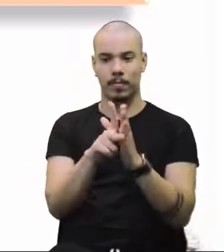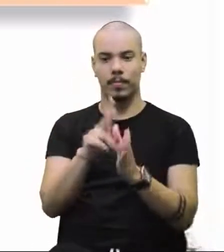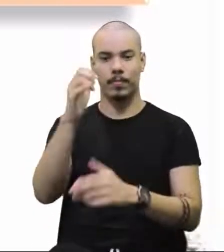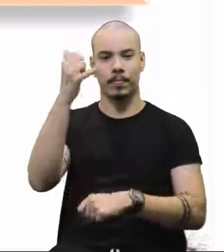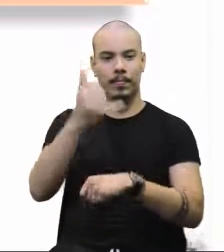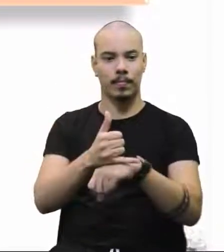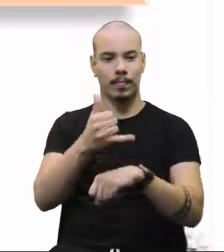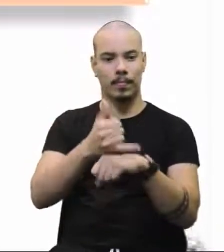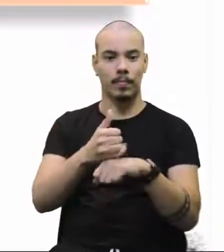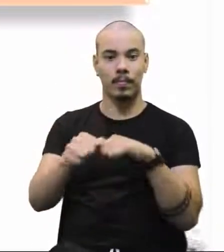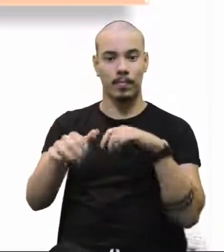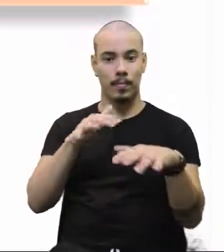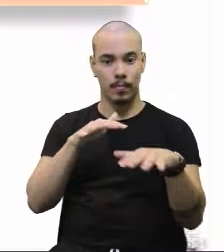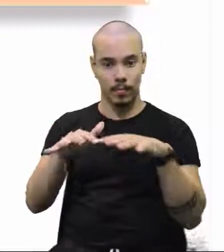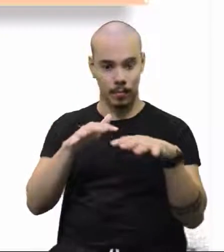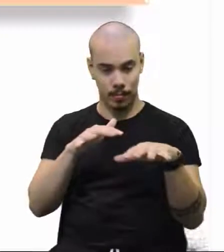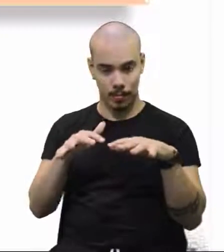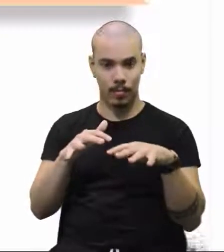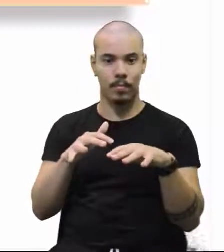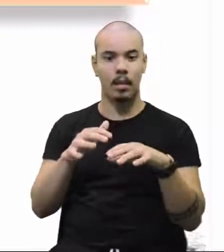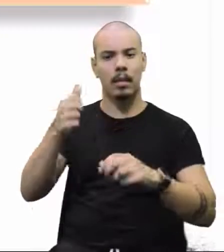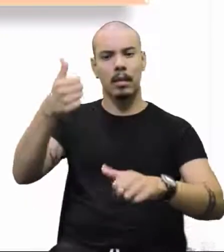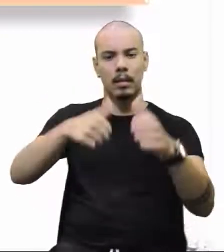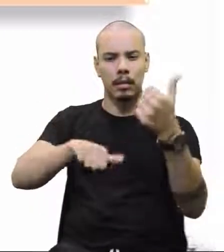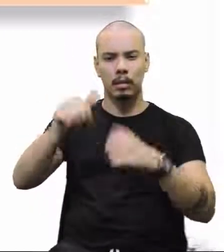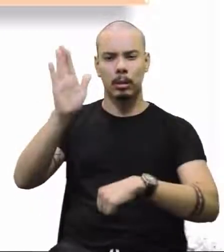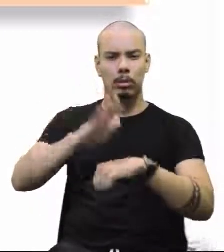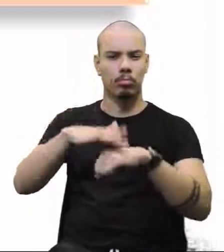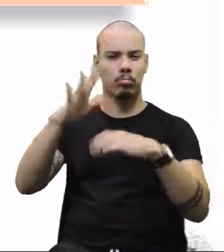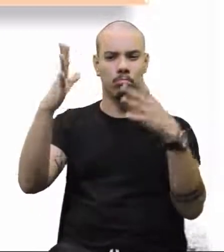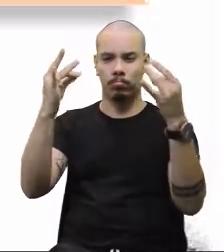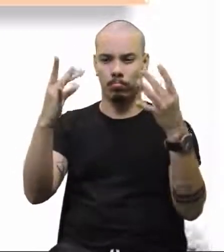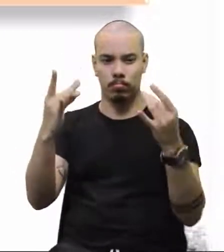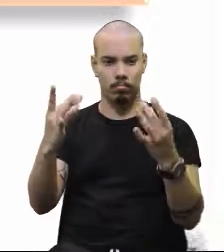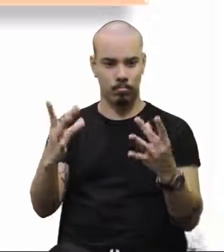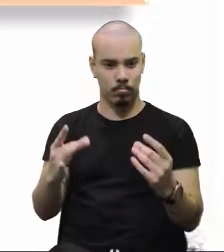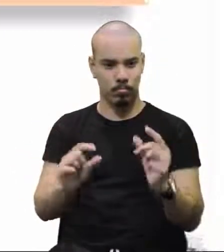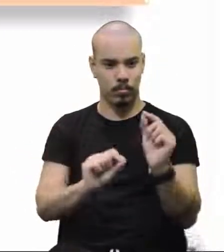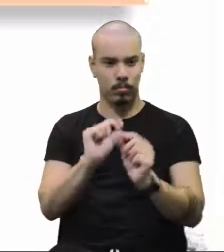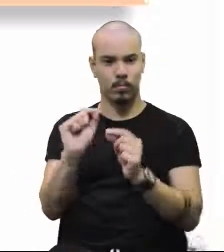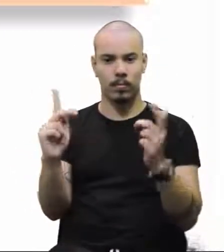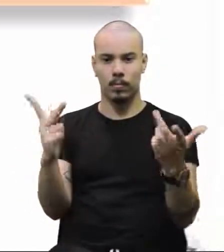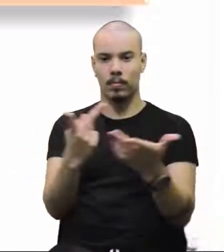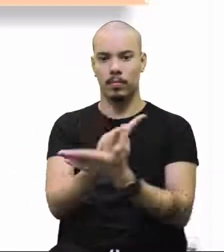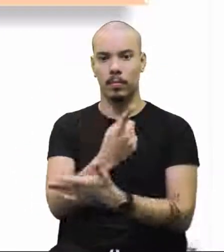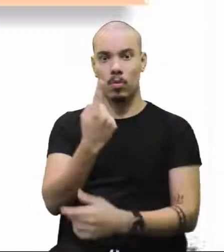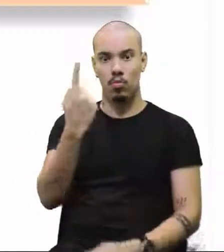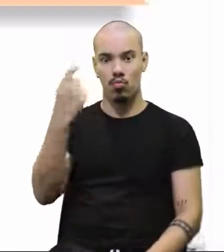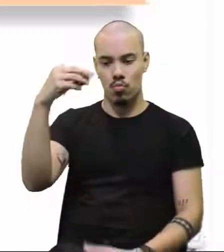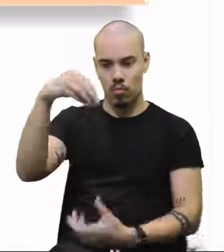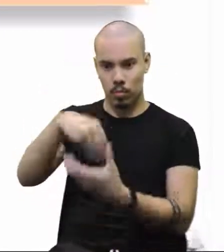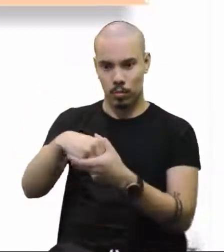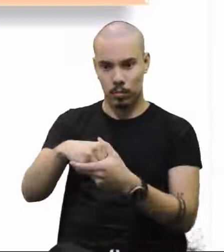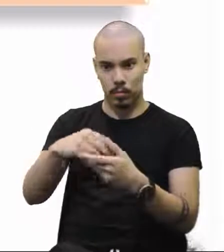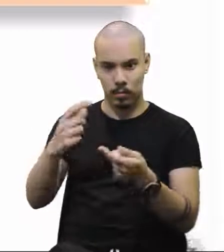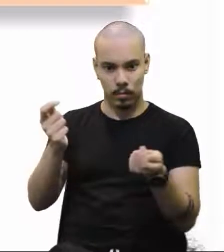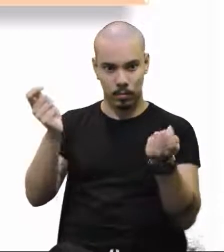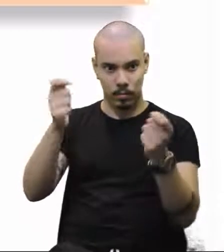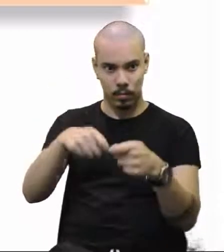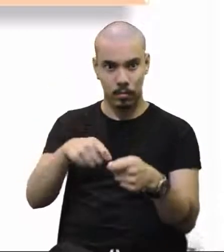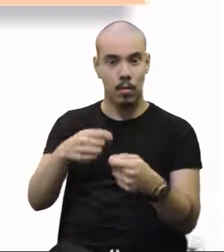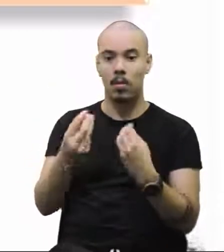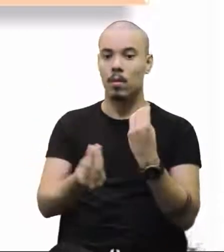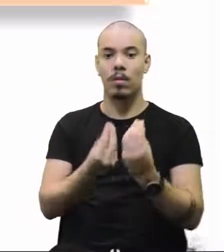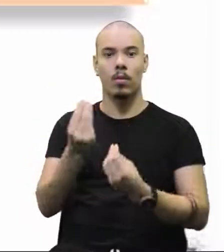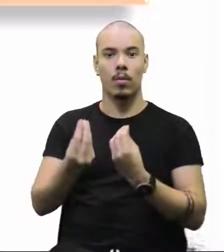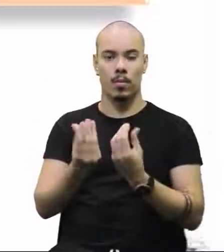em movimento. Analisando mais detalhadamente o que acontece com um dos portadores de carga no